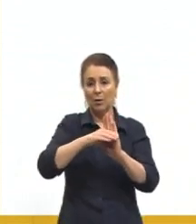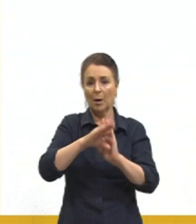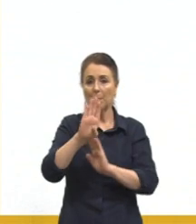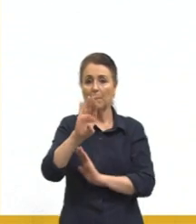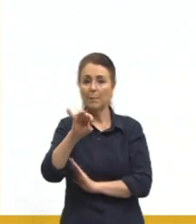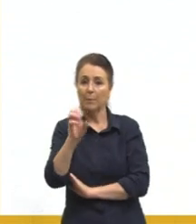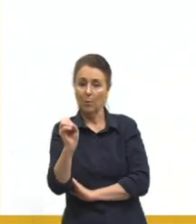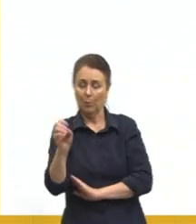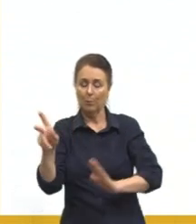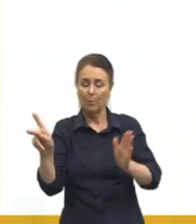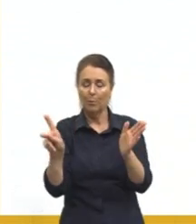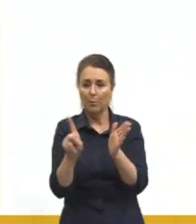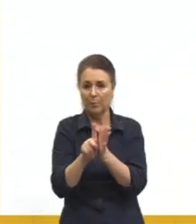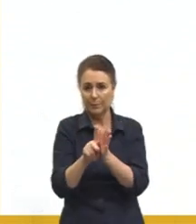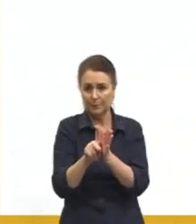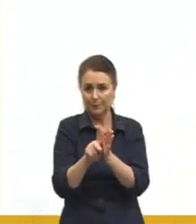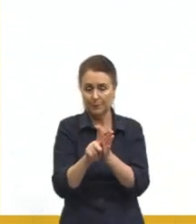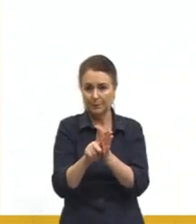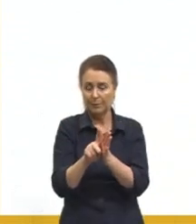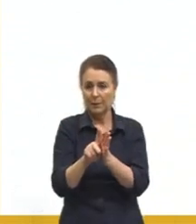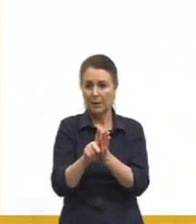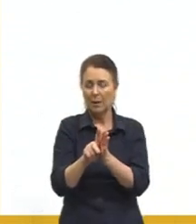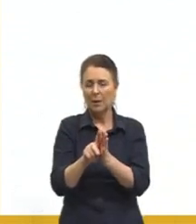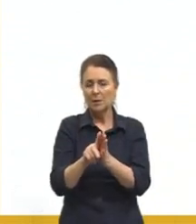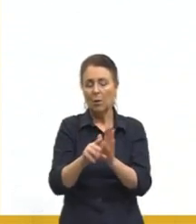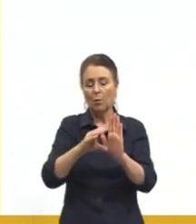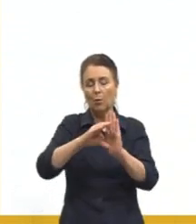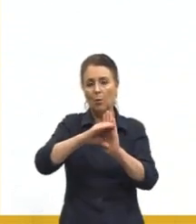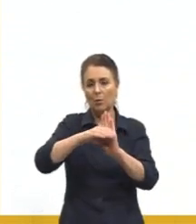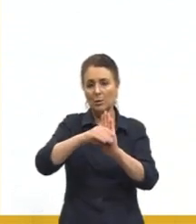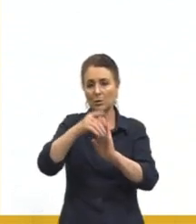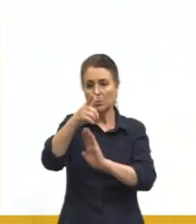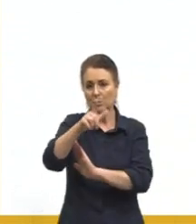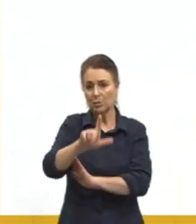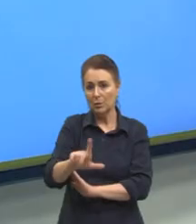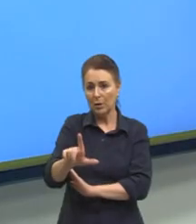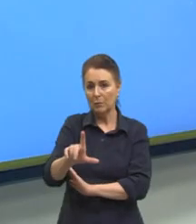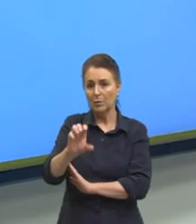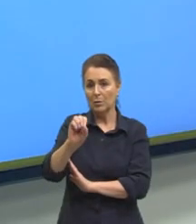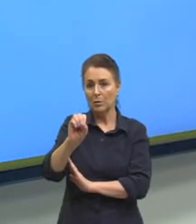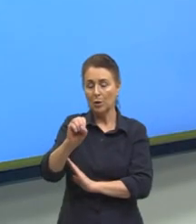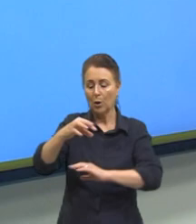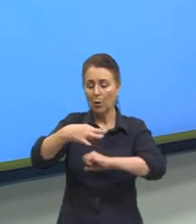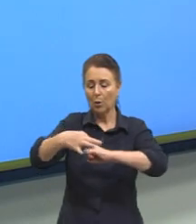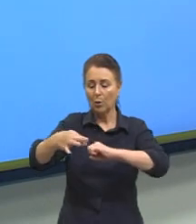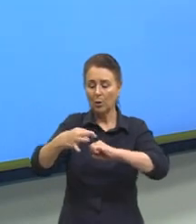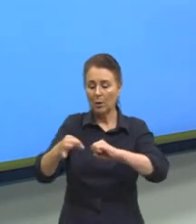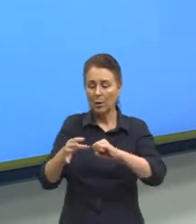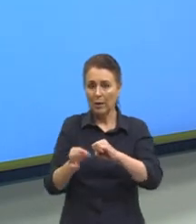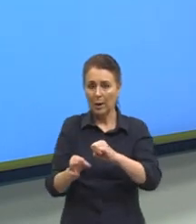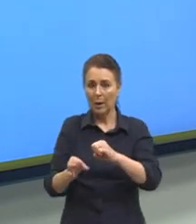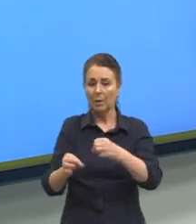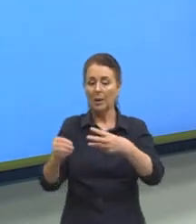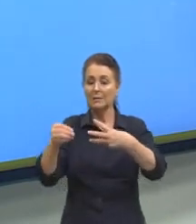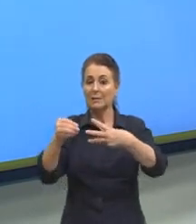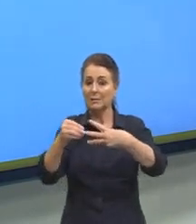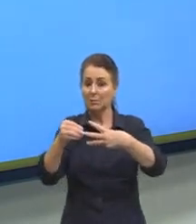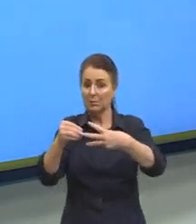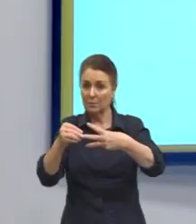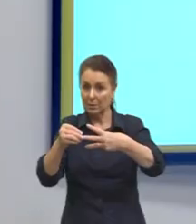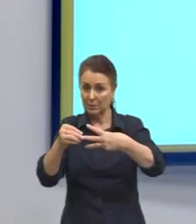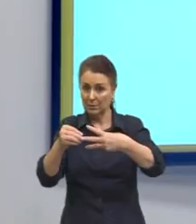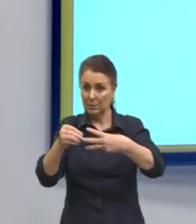especificamente tá então aqui são conceitos de novo de organelas celulares então se você